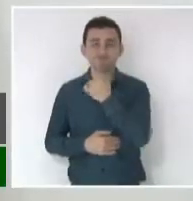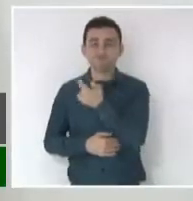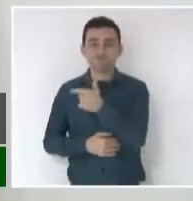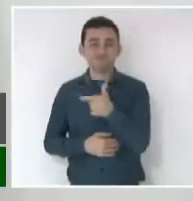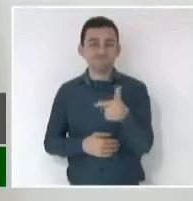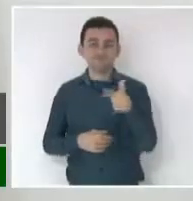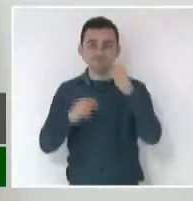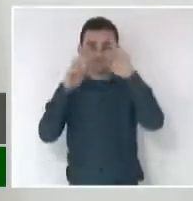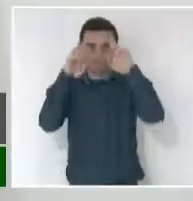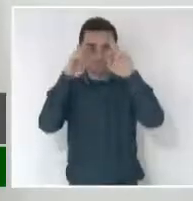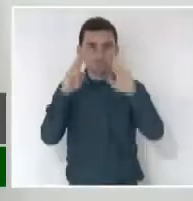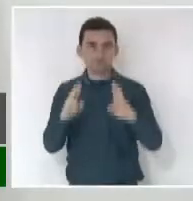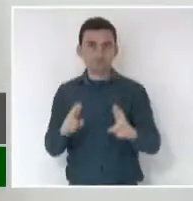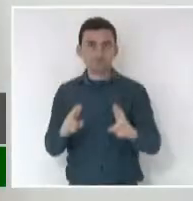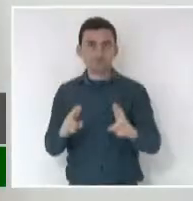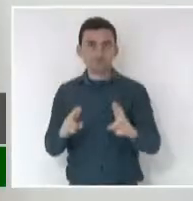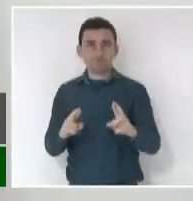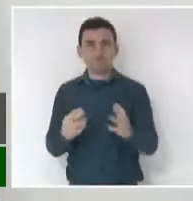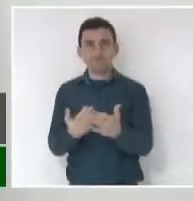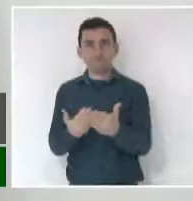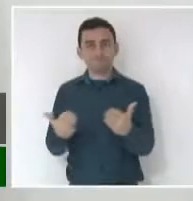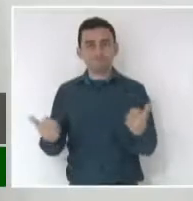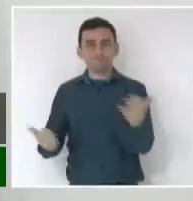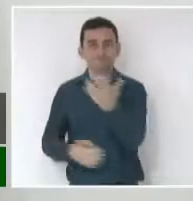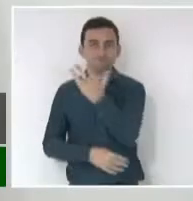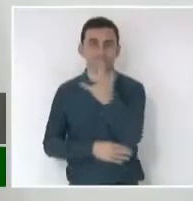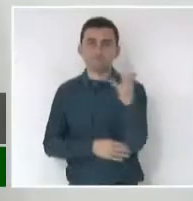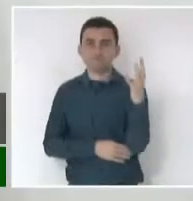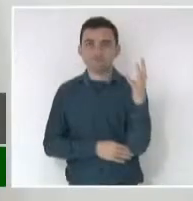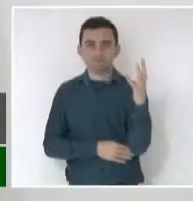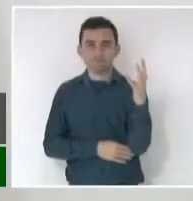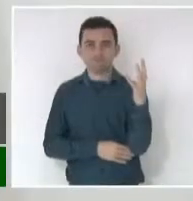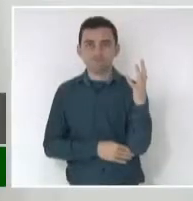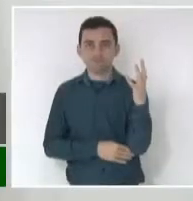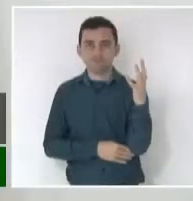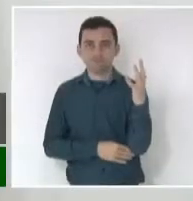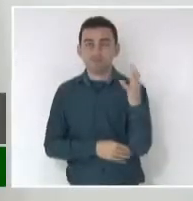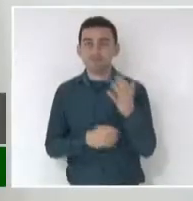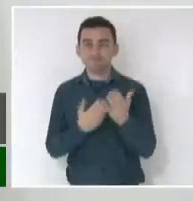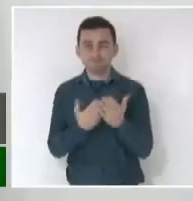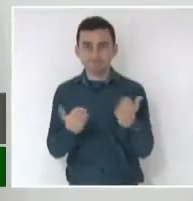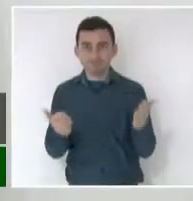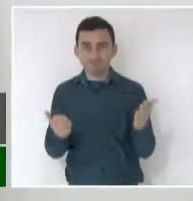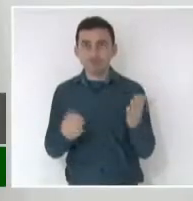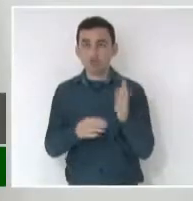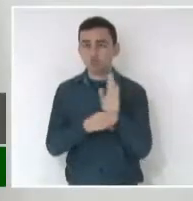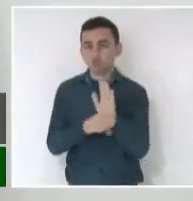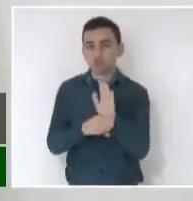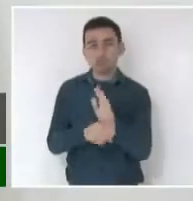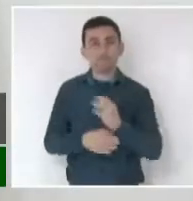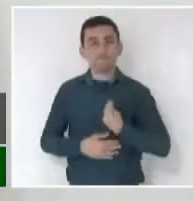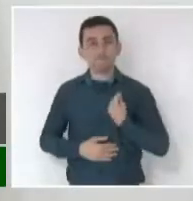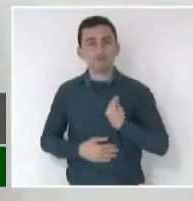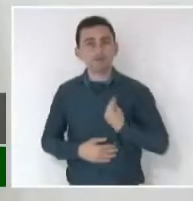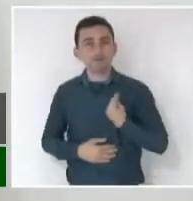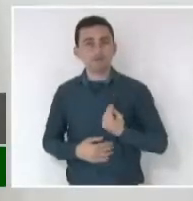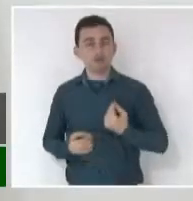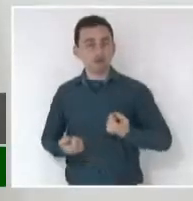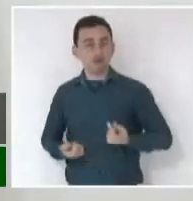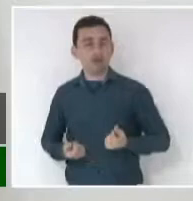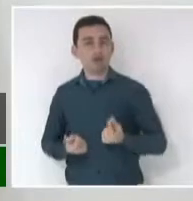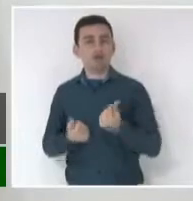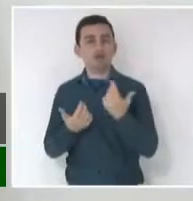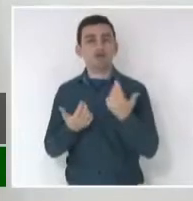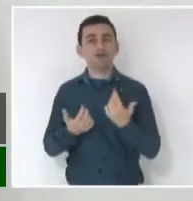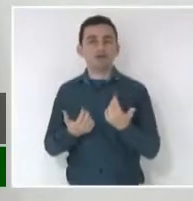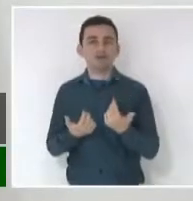respeitado este bem natural que proporciona vida, riqueza a